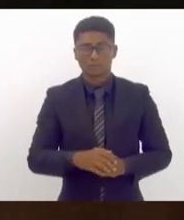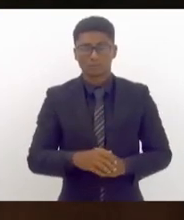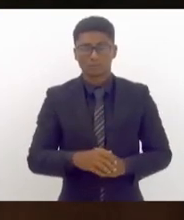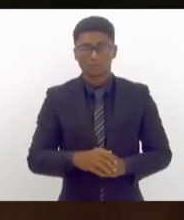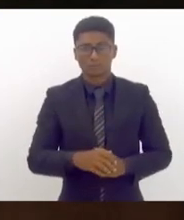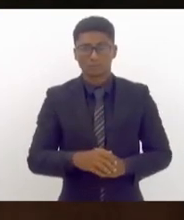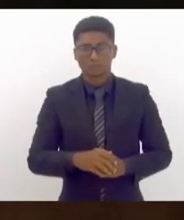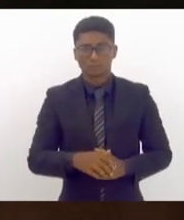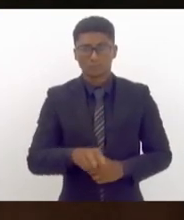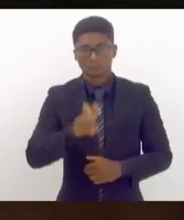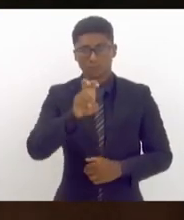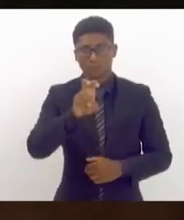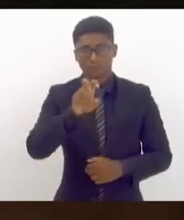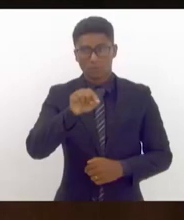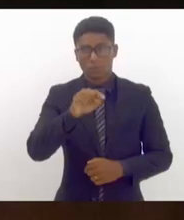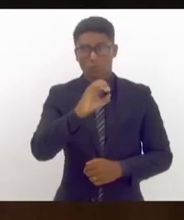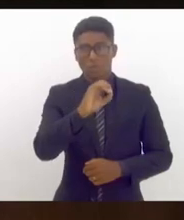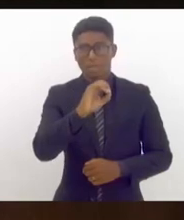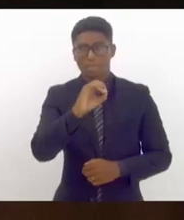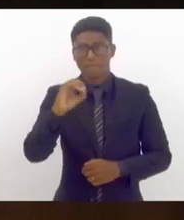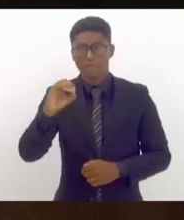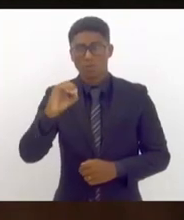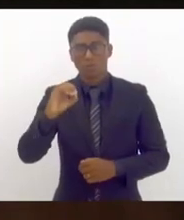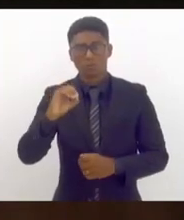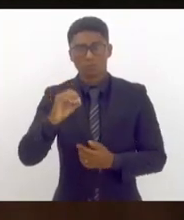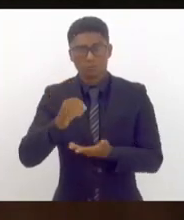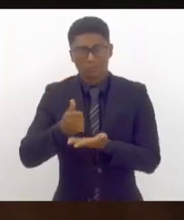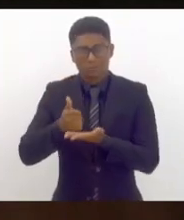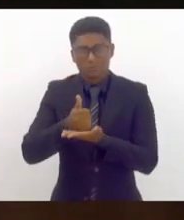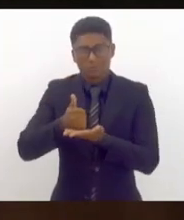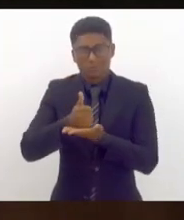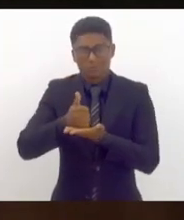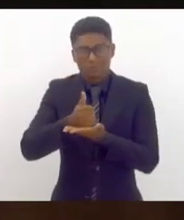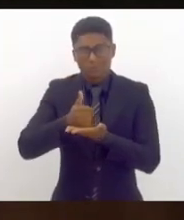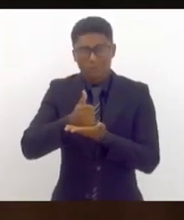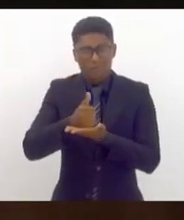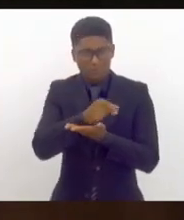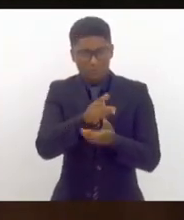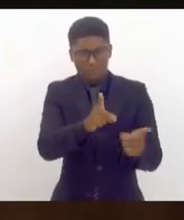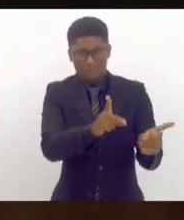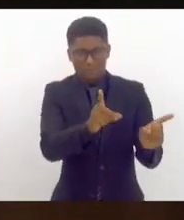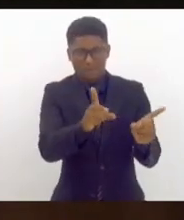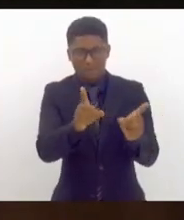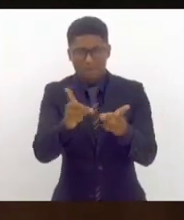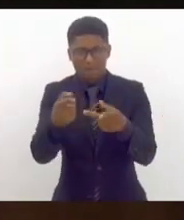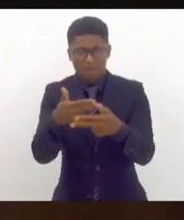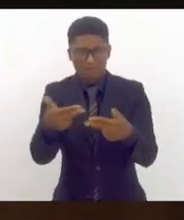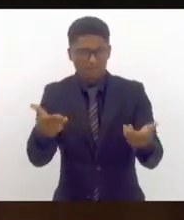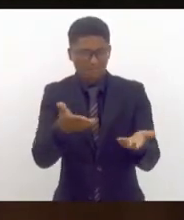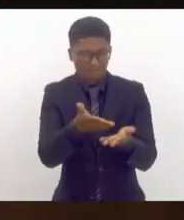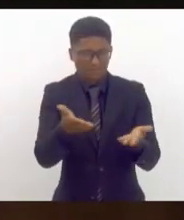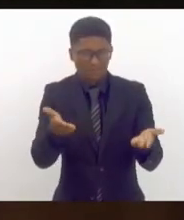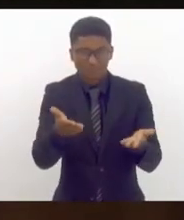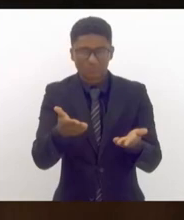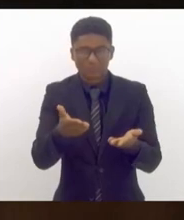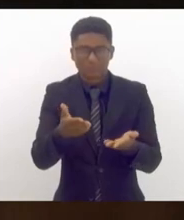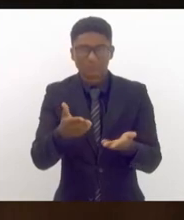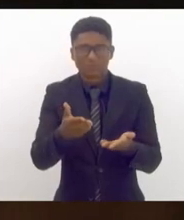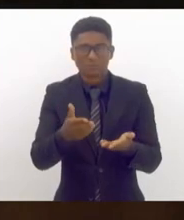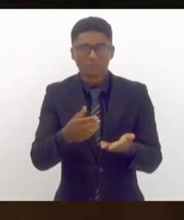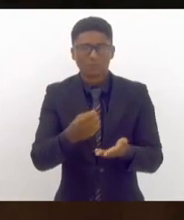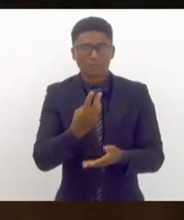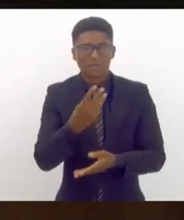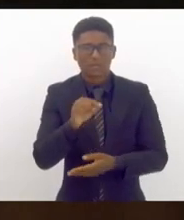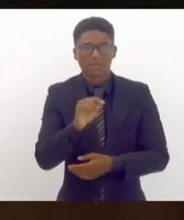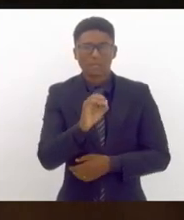mais de 5 mil substâncias vendendo em drogarias, em farmácias do nosso país, e mais de 3 mil